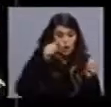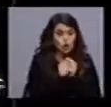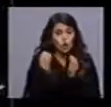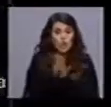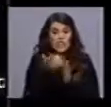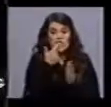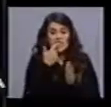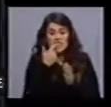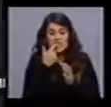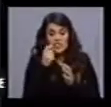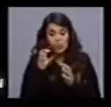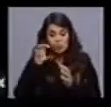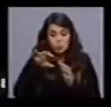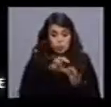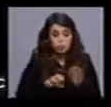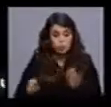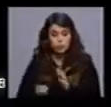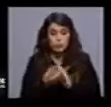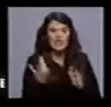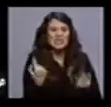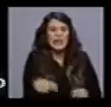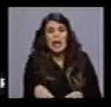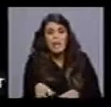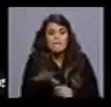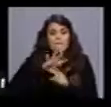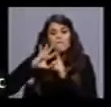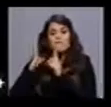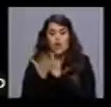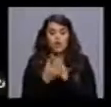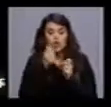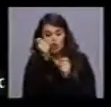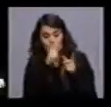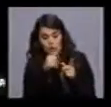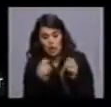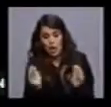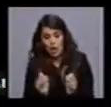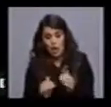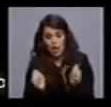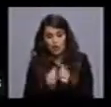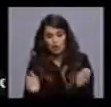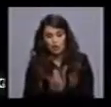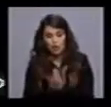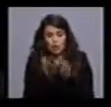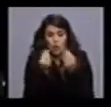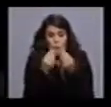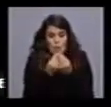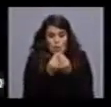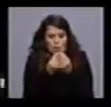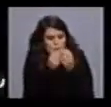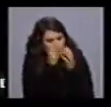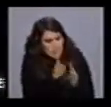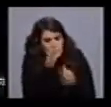rochosos, que giram à volta de uma estrela anã e todos eles muito compactos. O planeta mais distante deste